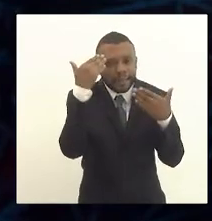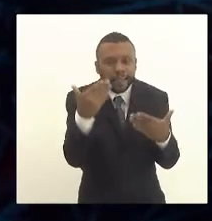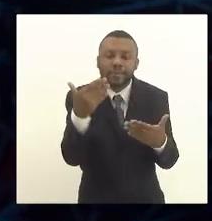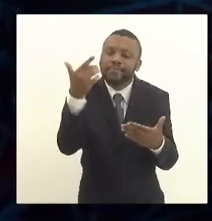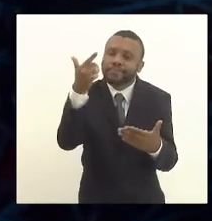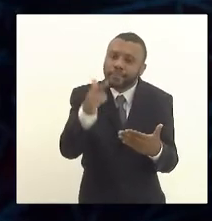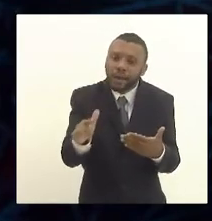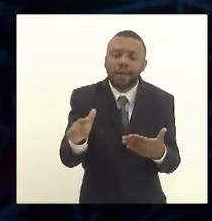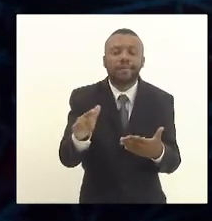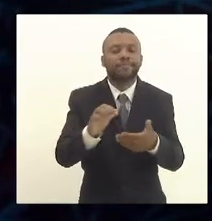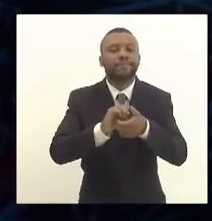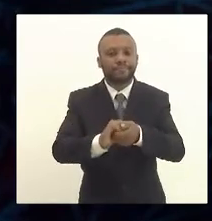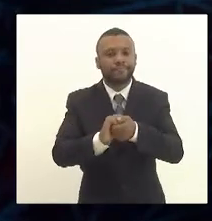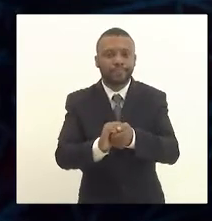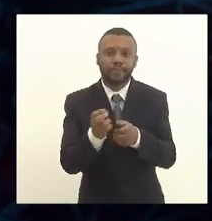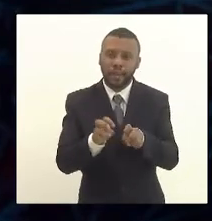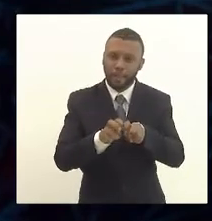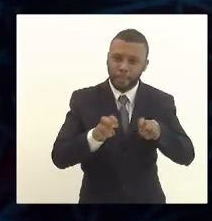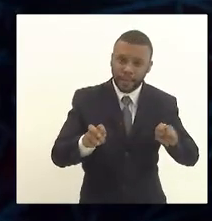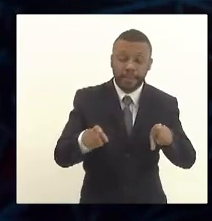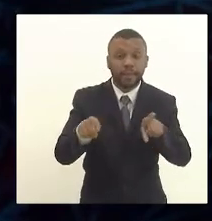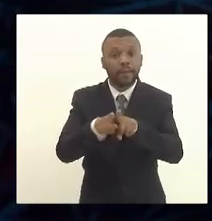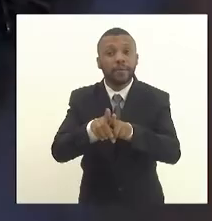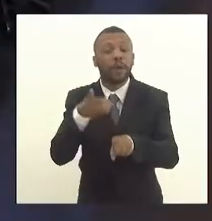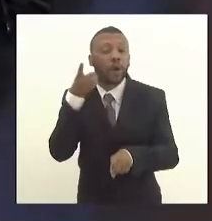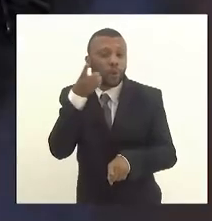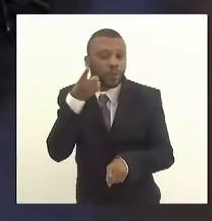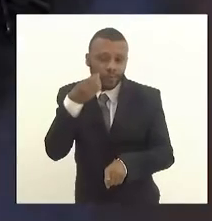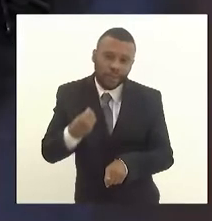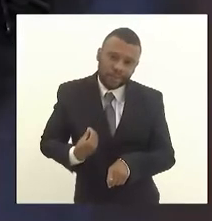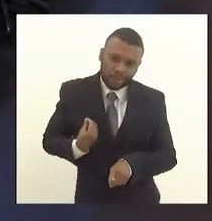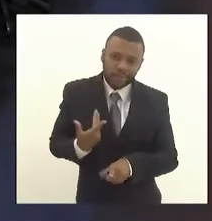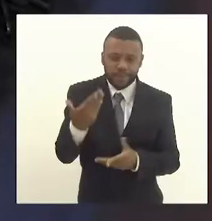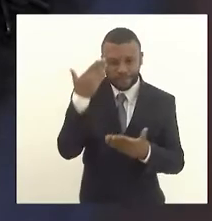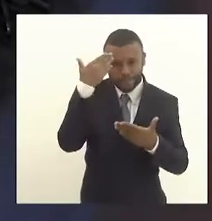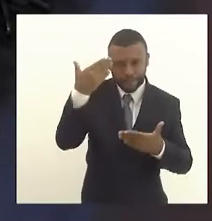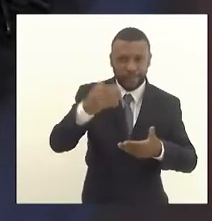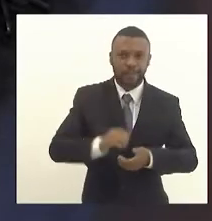todos os parlamentares. Obrigado. Obrigado, Vitor.